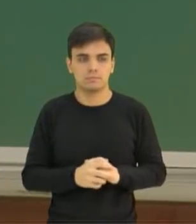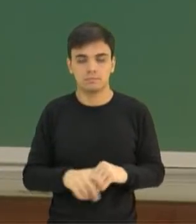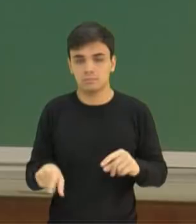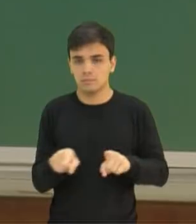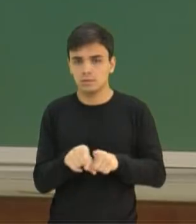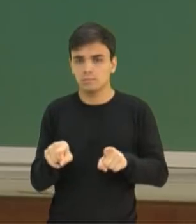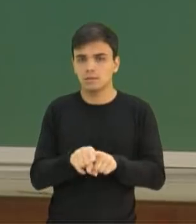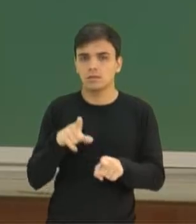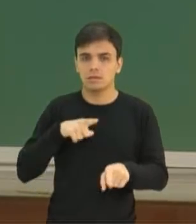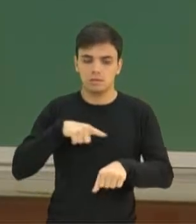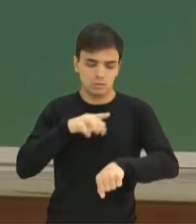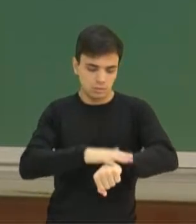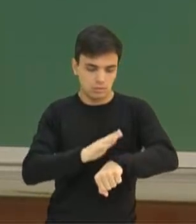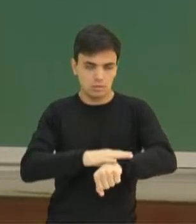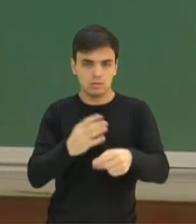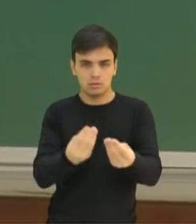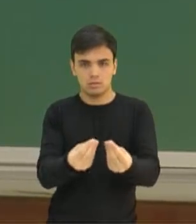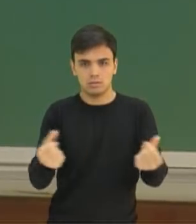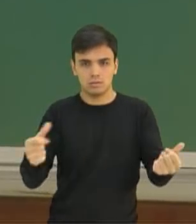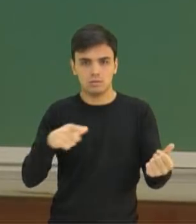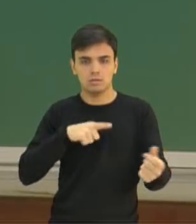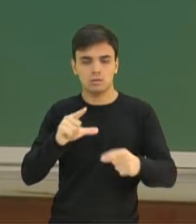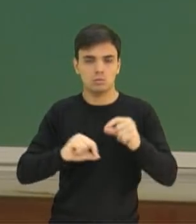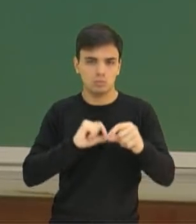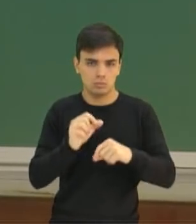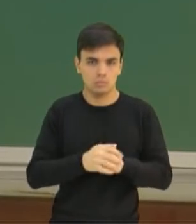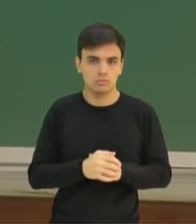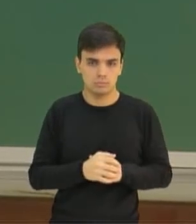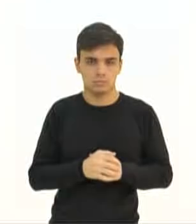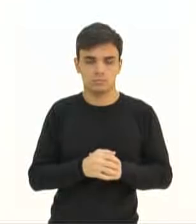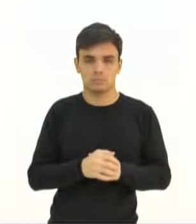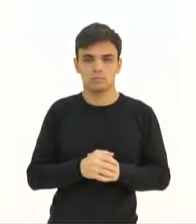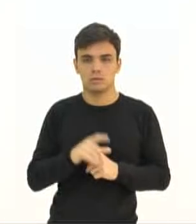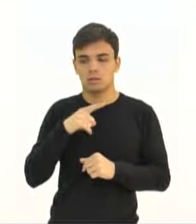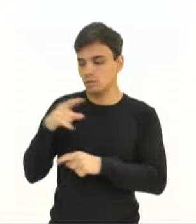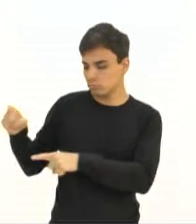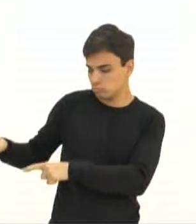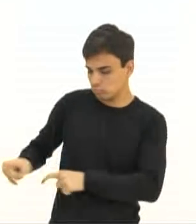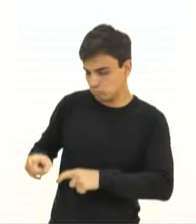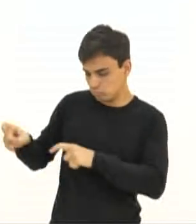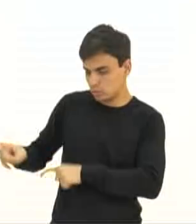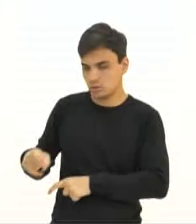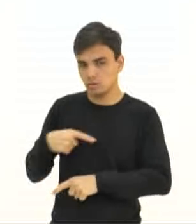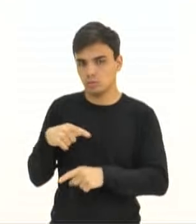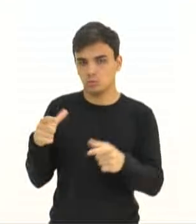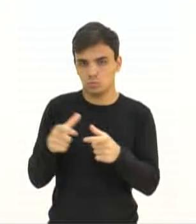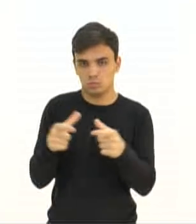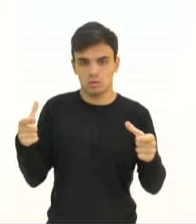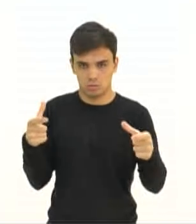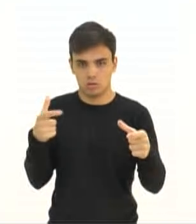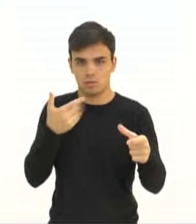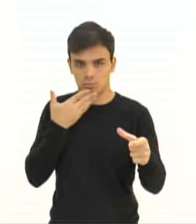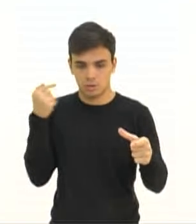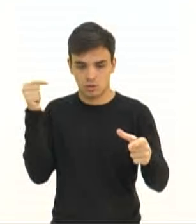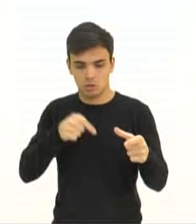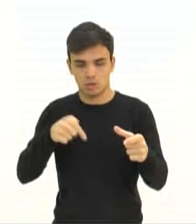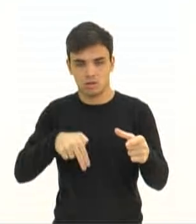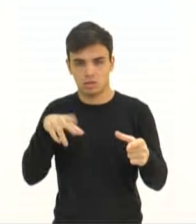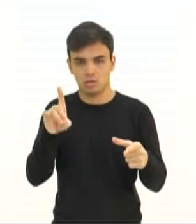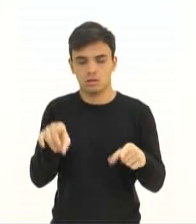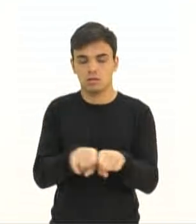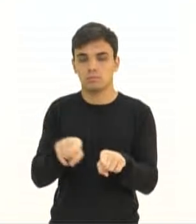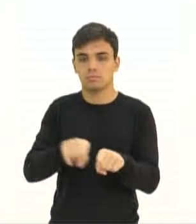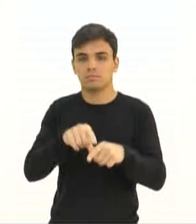seca, o que nós vamos ter ali? Pecuária e agricultura ganhando espaço também no Nordeste. Aí, o emprego